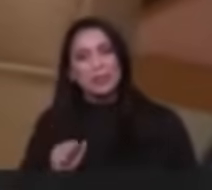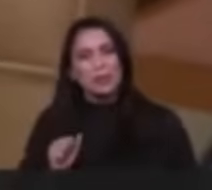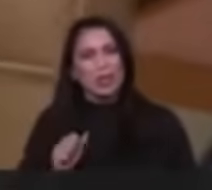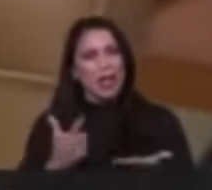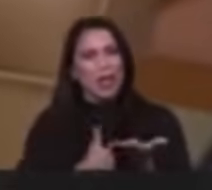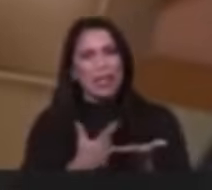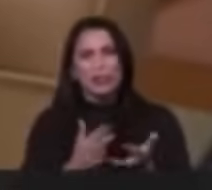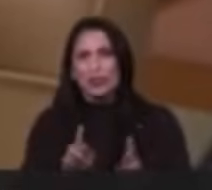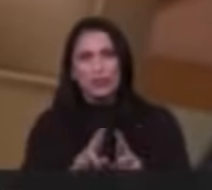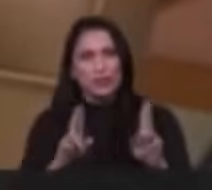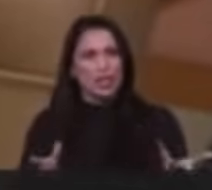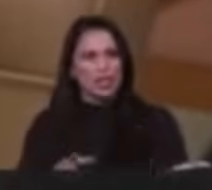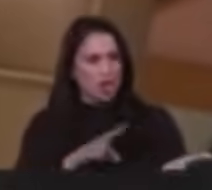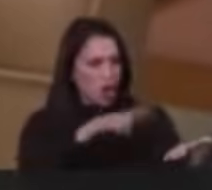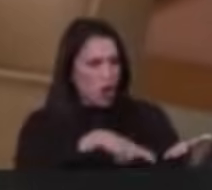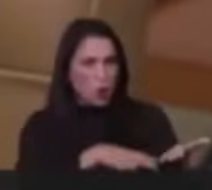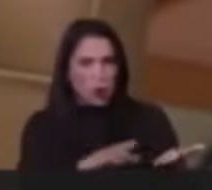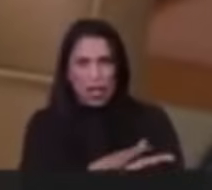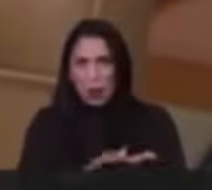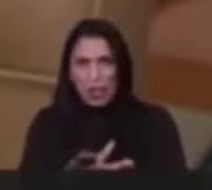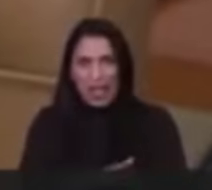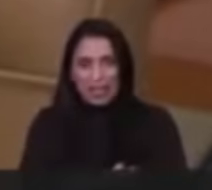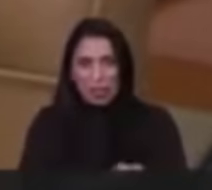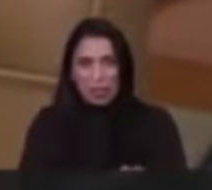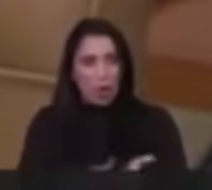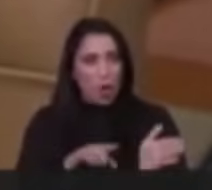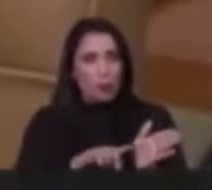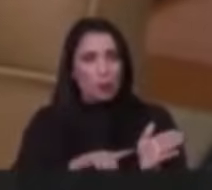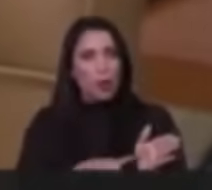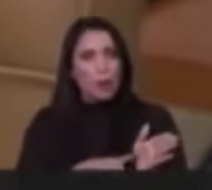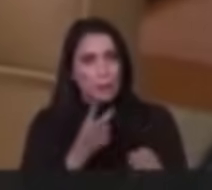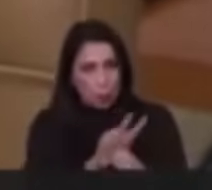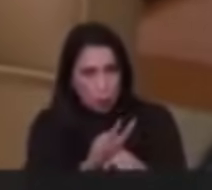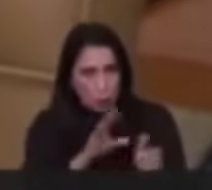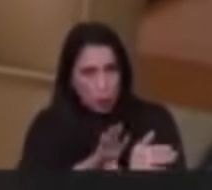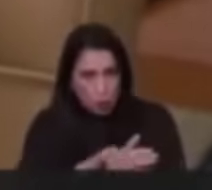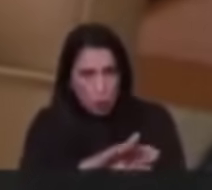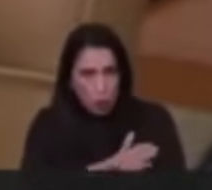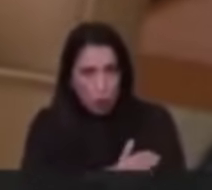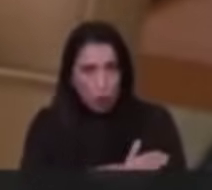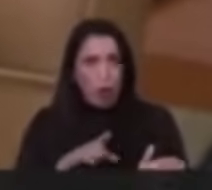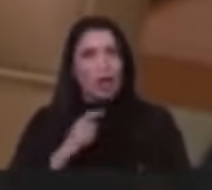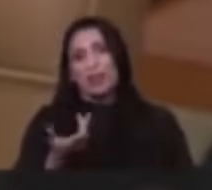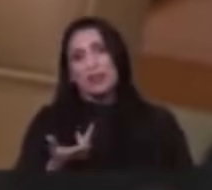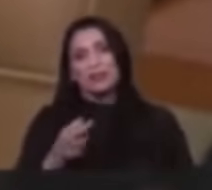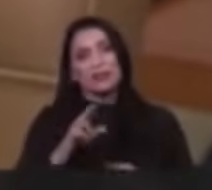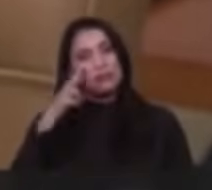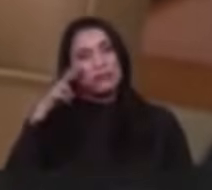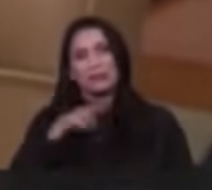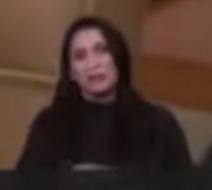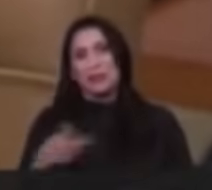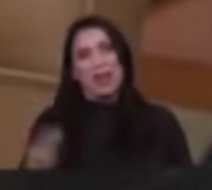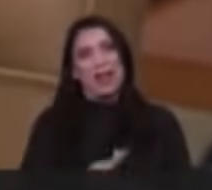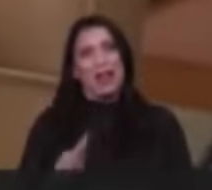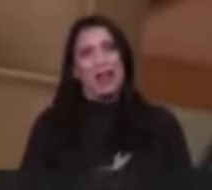quem não leu nenhuma nem outra, vai no Google e às vezes dá algum problema. É o problema do mundo das redes